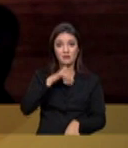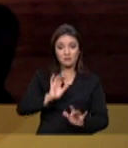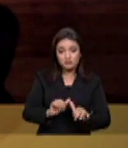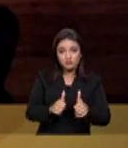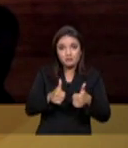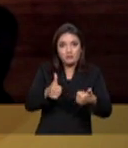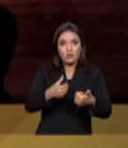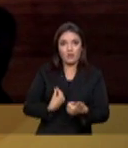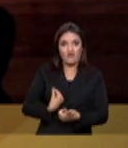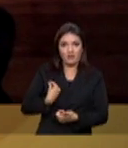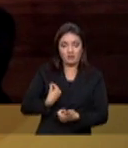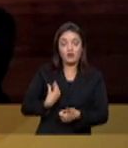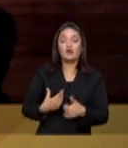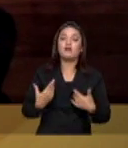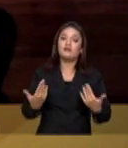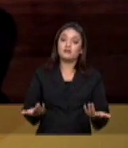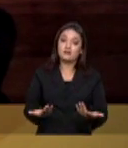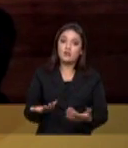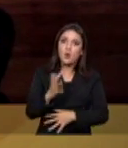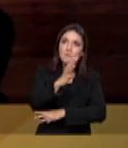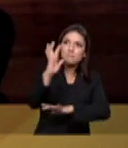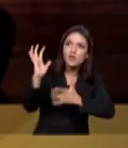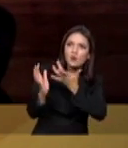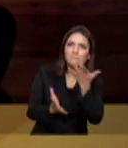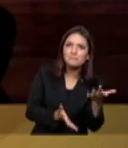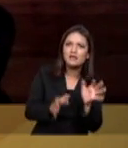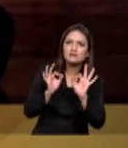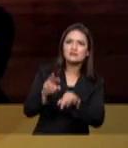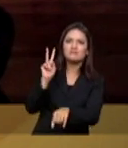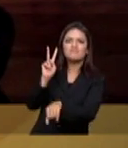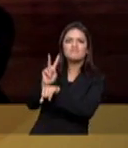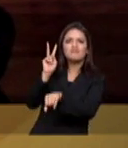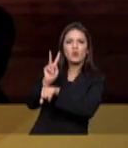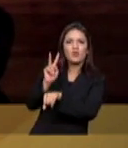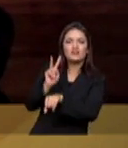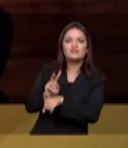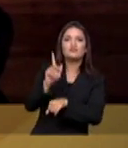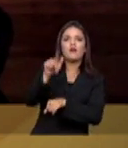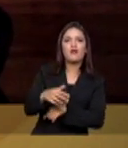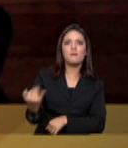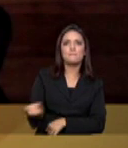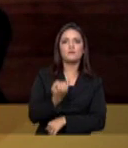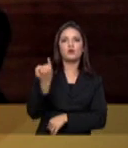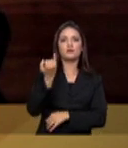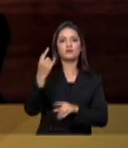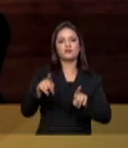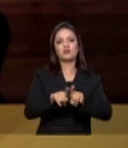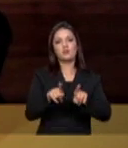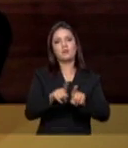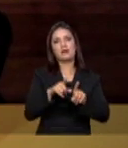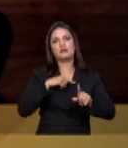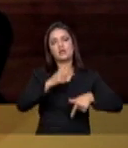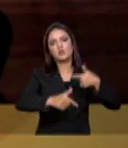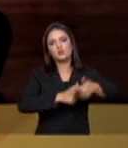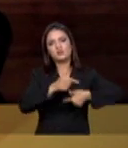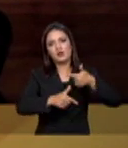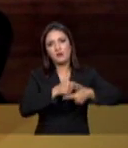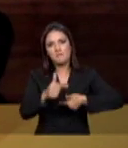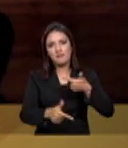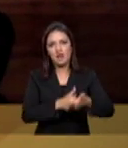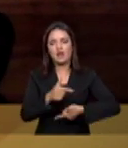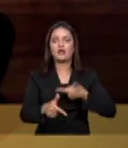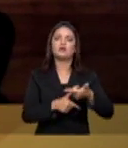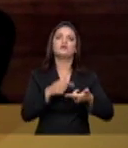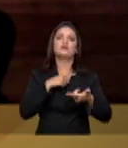a manutenção de um meio ambiente equilibrar é essencial para o desenvolvimento das atividades de